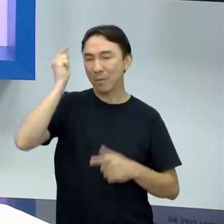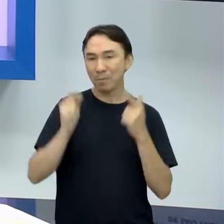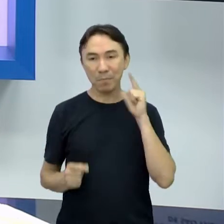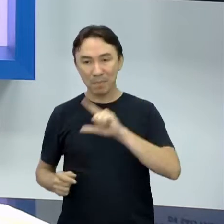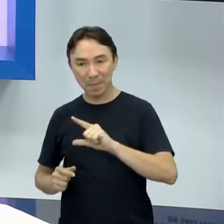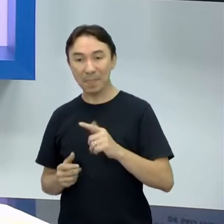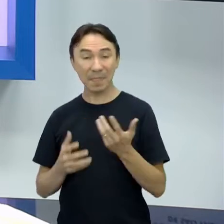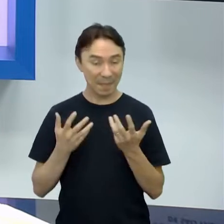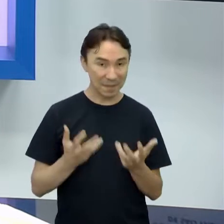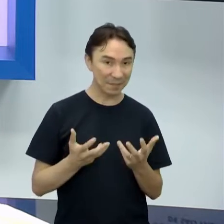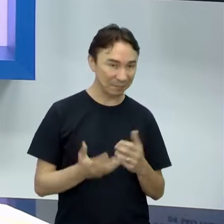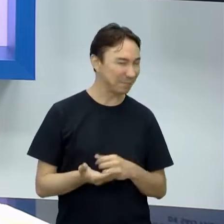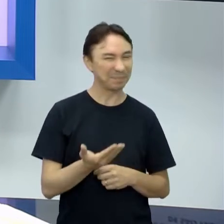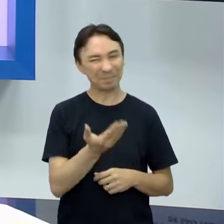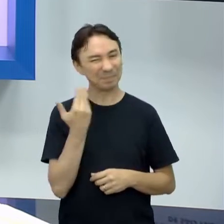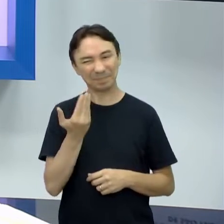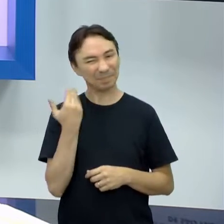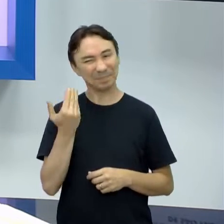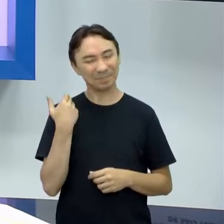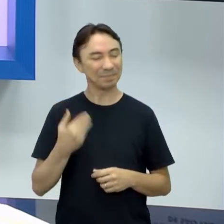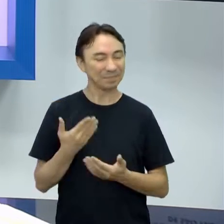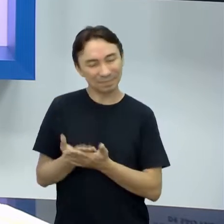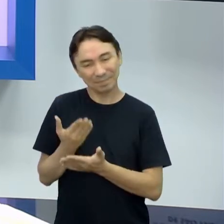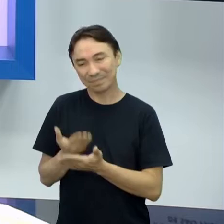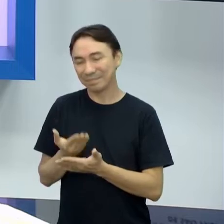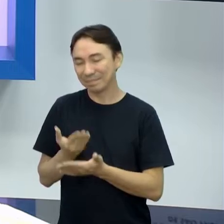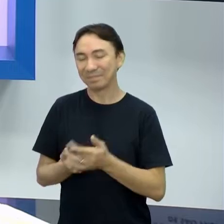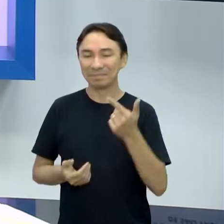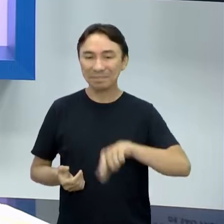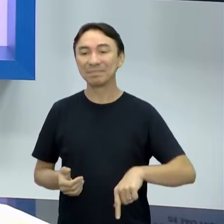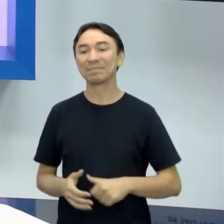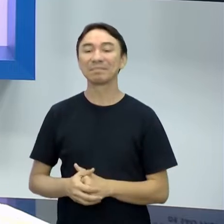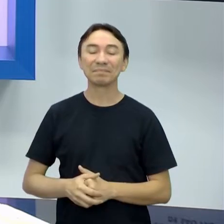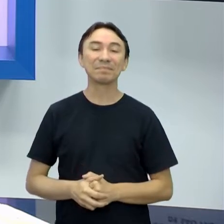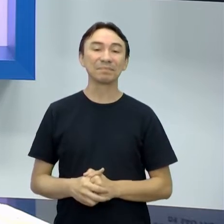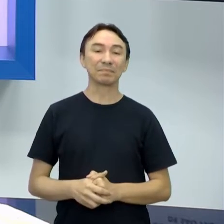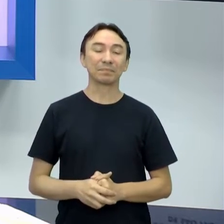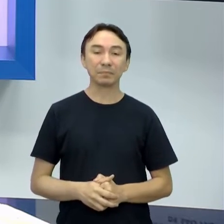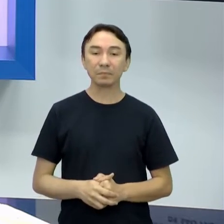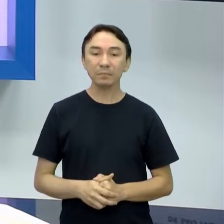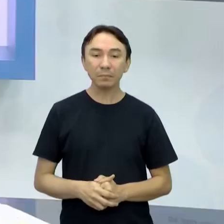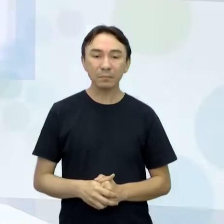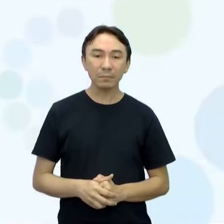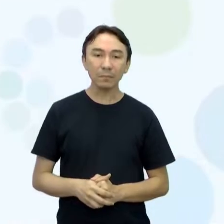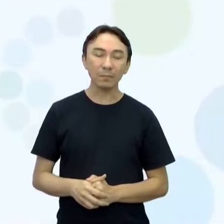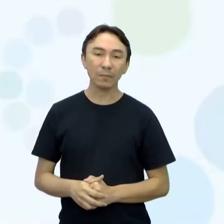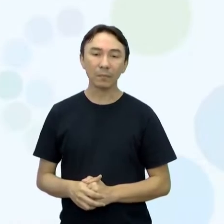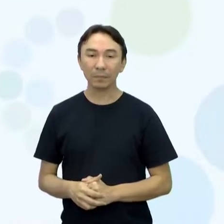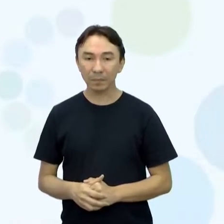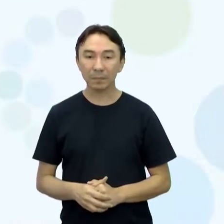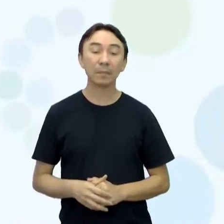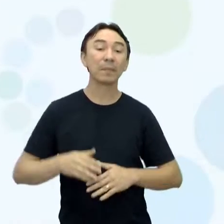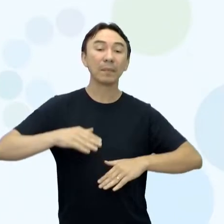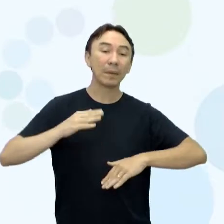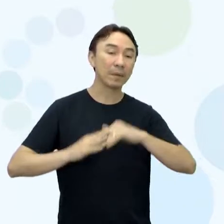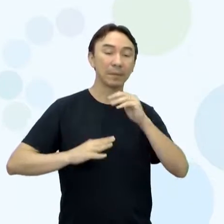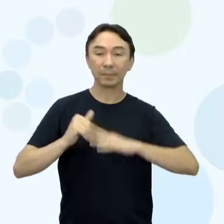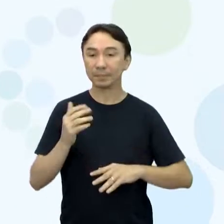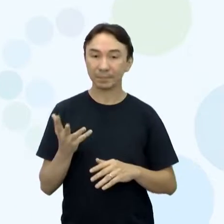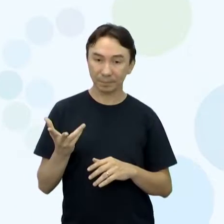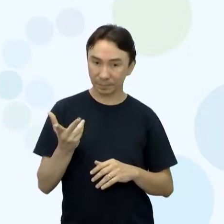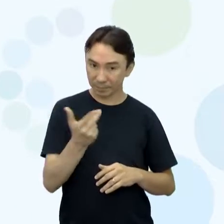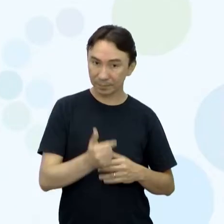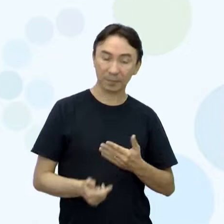lá, bora estudar mais um pouco. Aí a habilidade para vocês, né, da